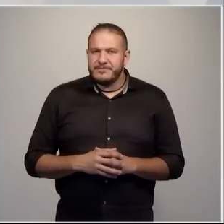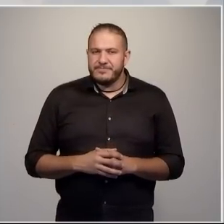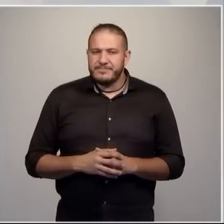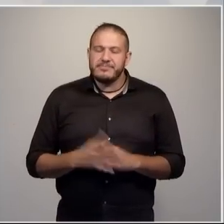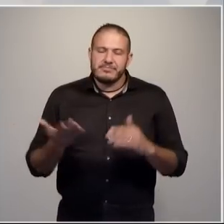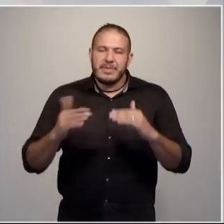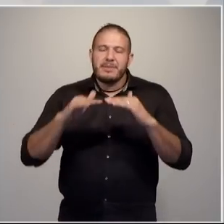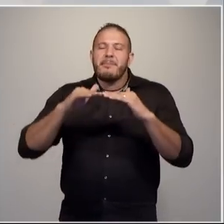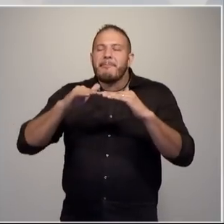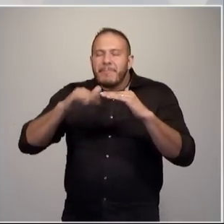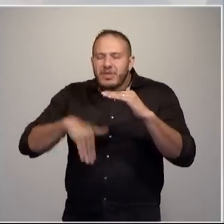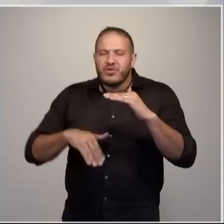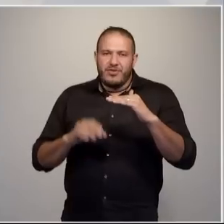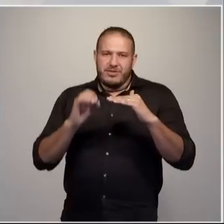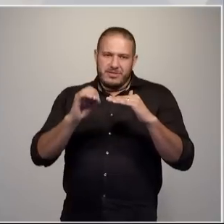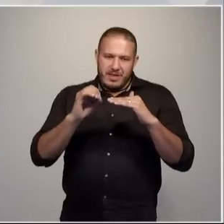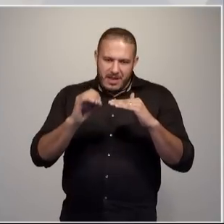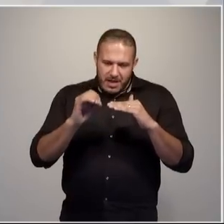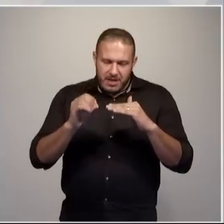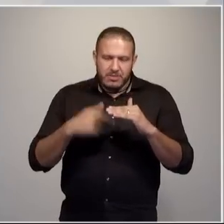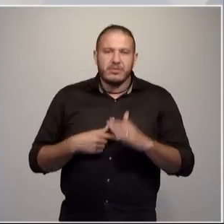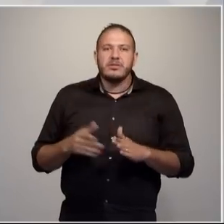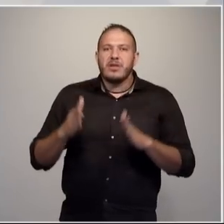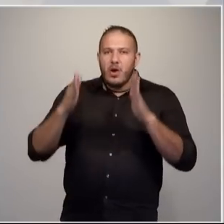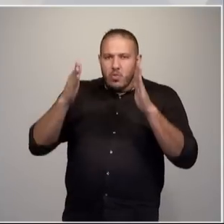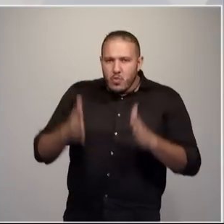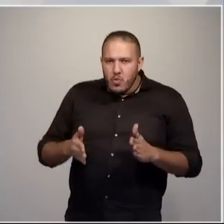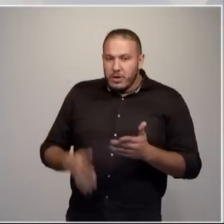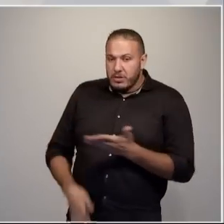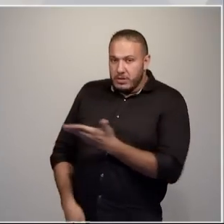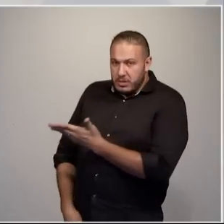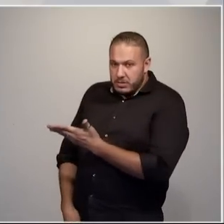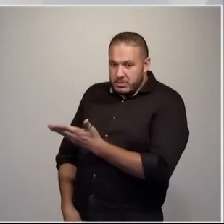é menor que zero, e esse determinante é mais,